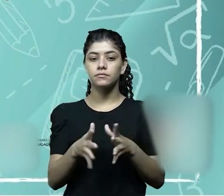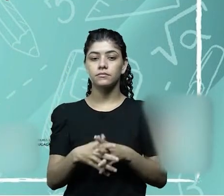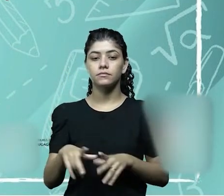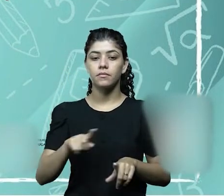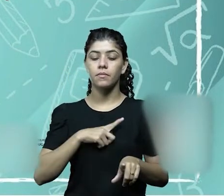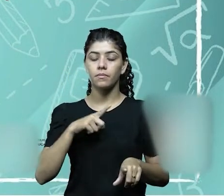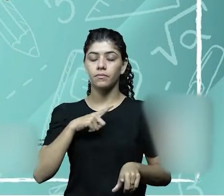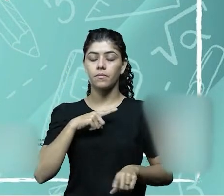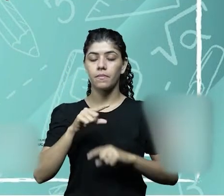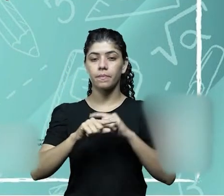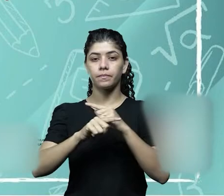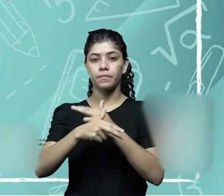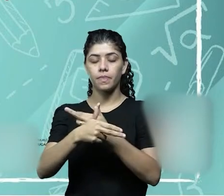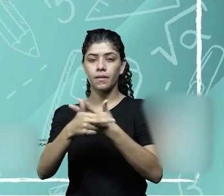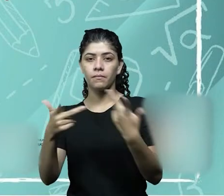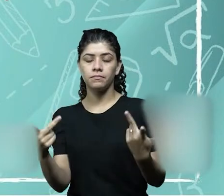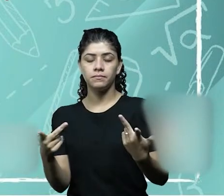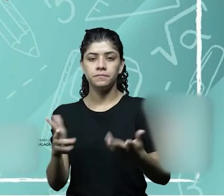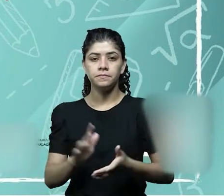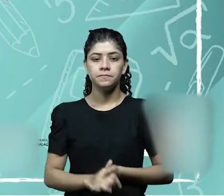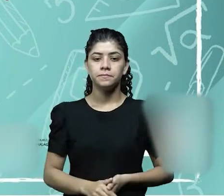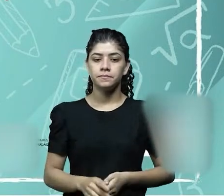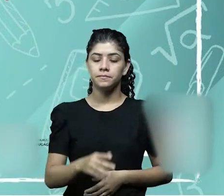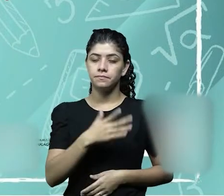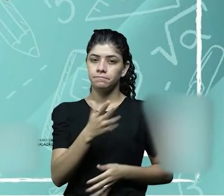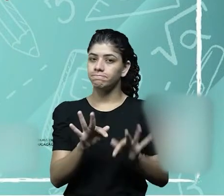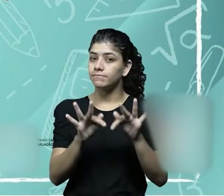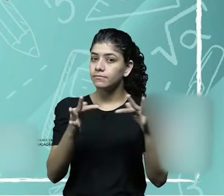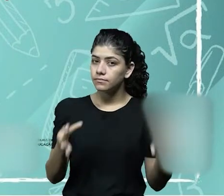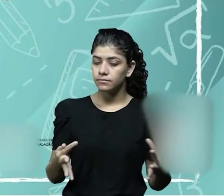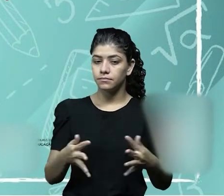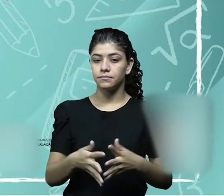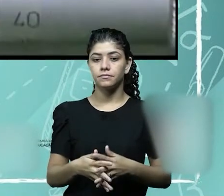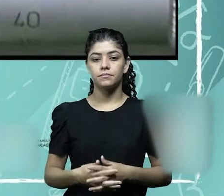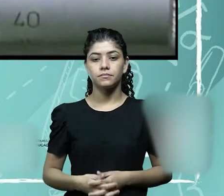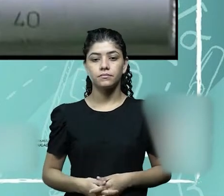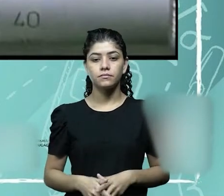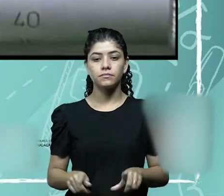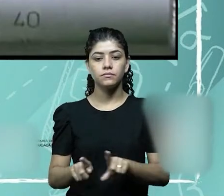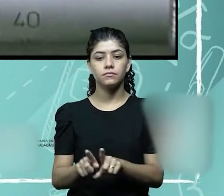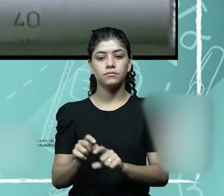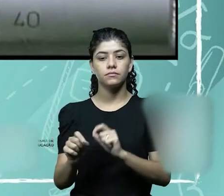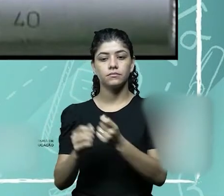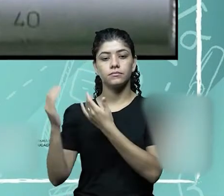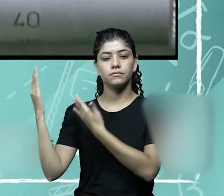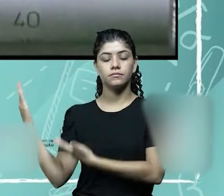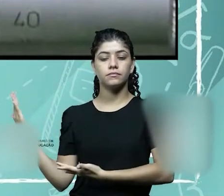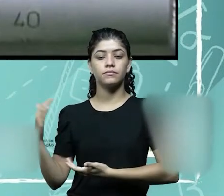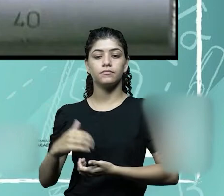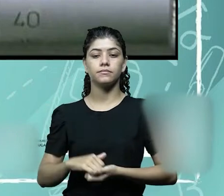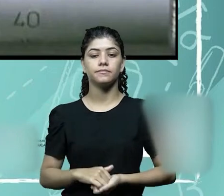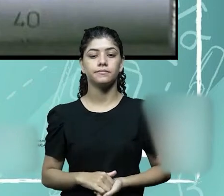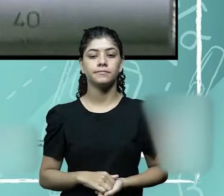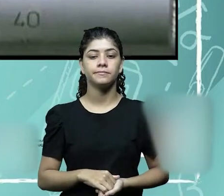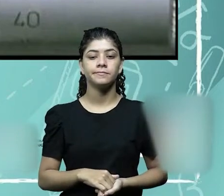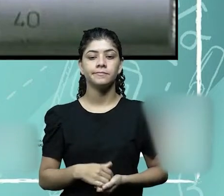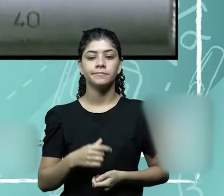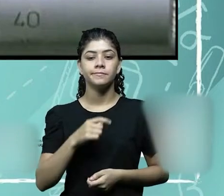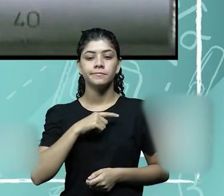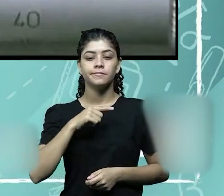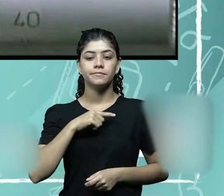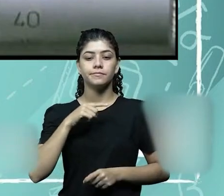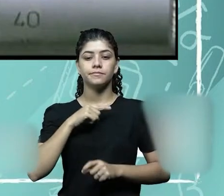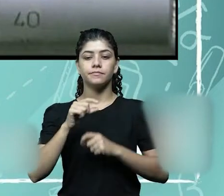de diferentes modelinhos, mas esse é o mais comum que nós conhecemos. Partes do micrômetro. Então nós